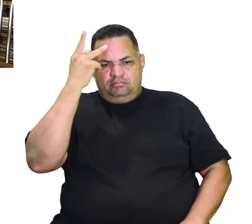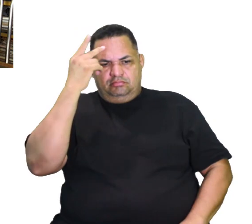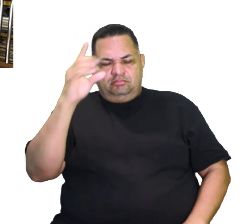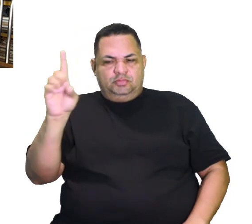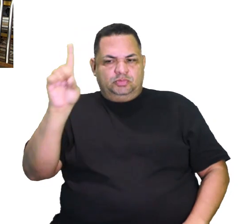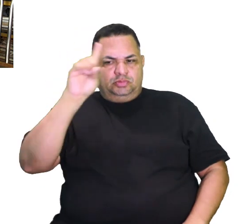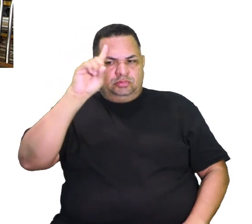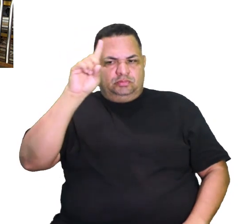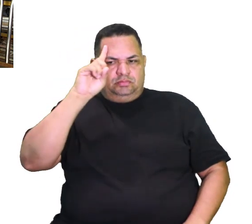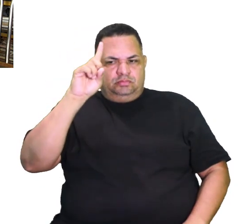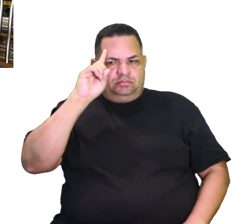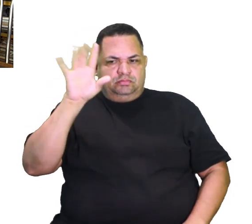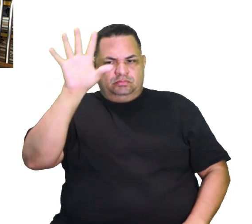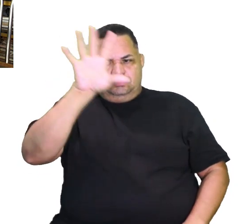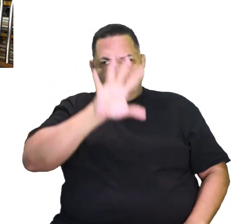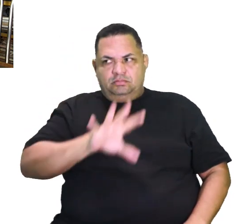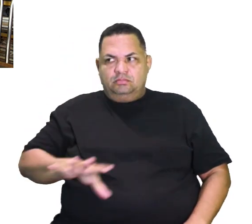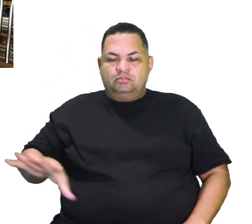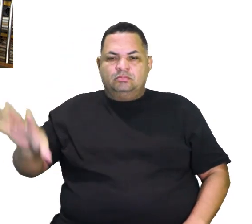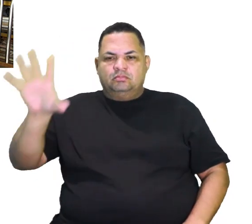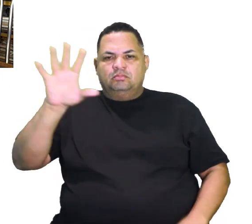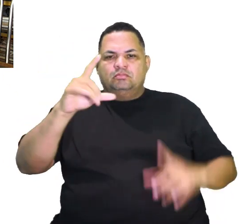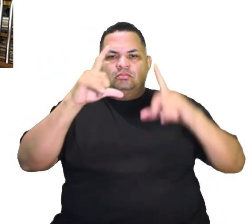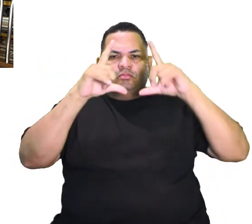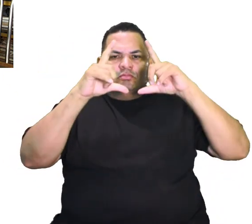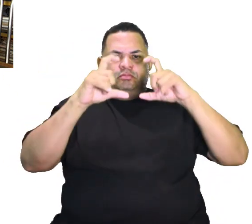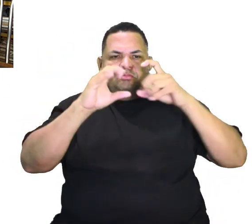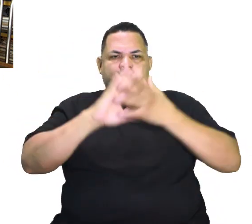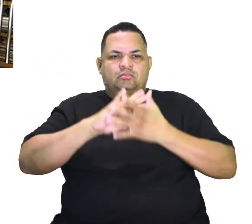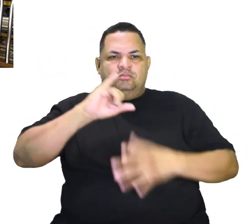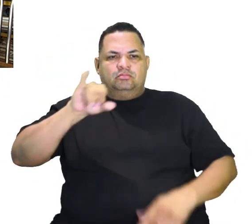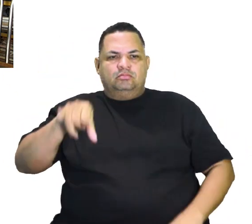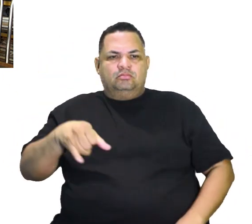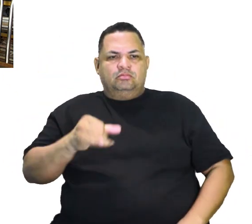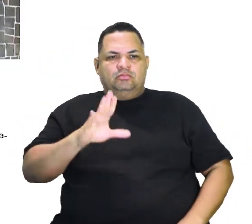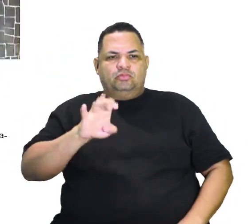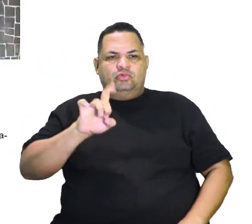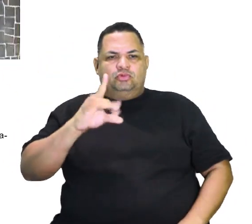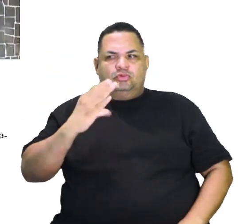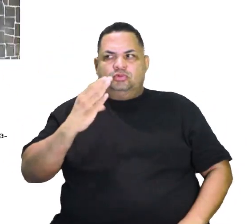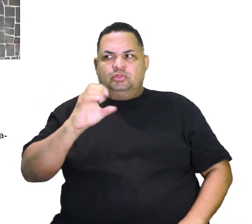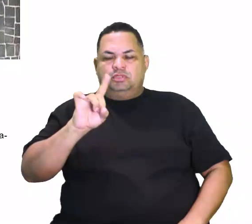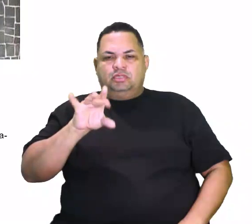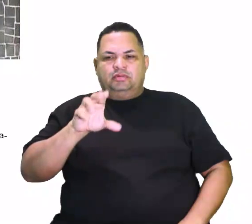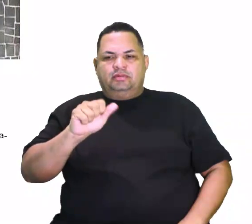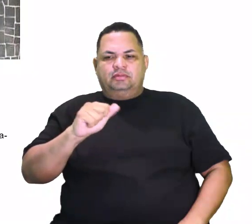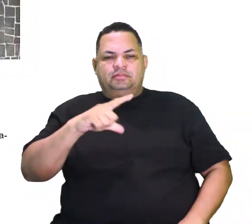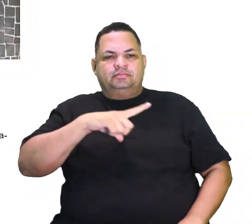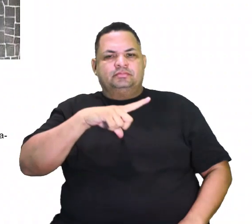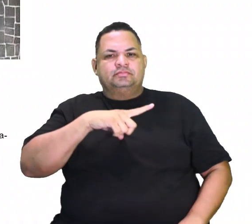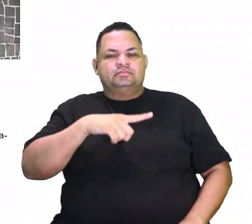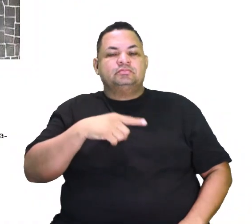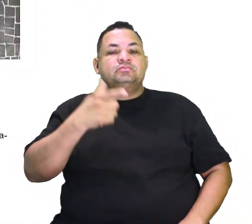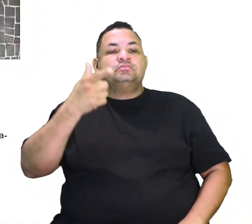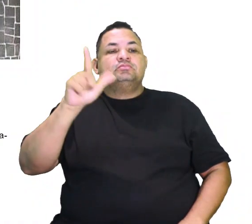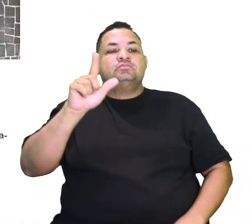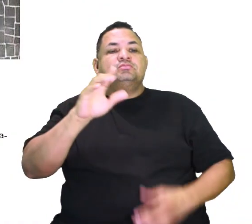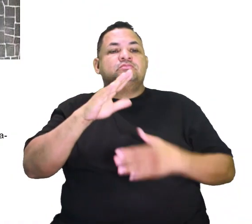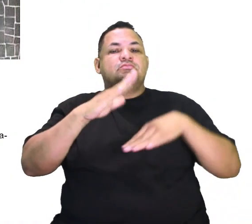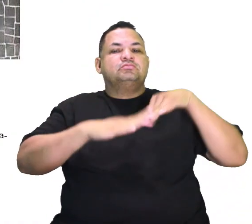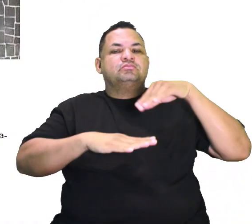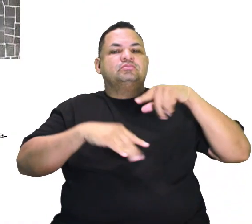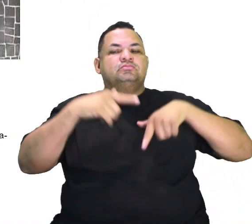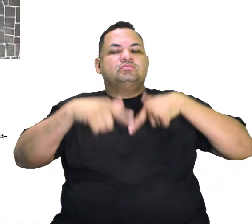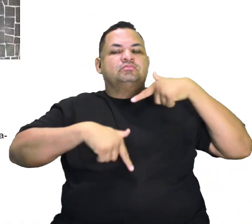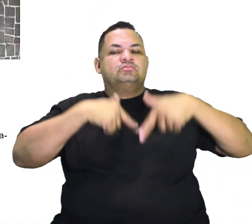do cotidiano regional. Aqui uma foto de Júlio Carvalho,